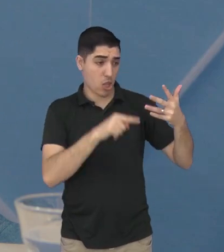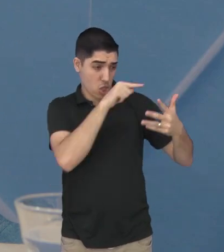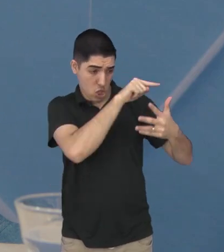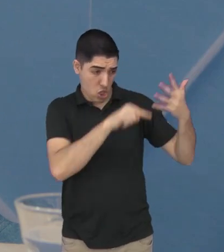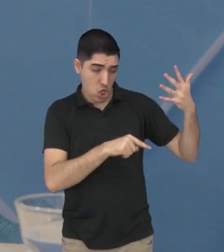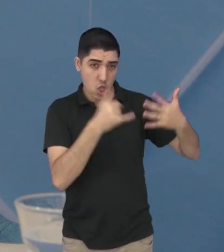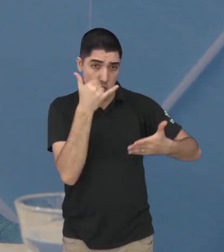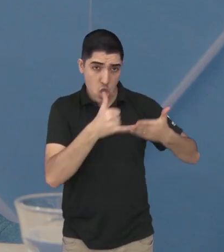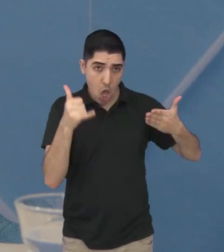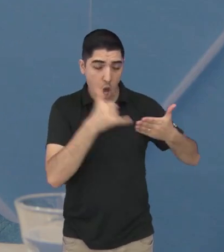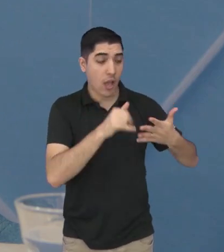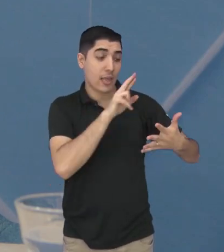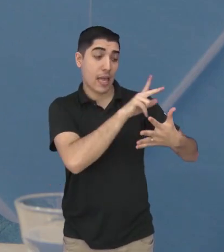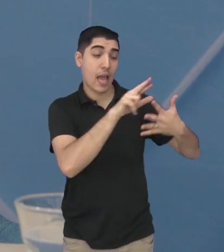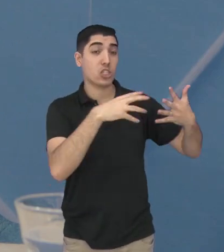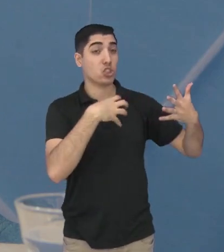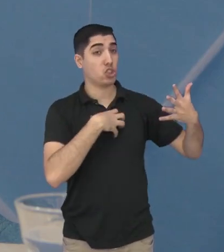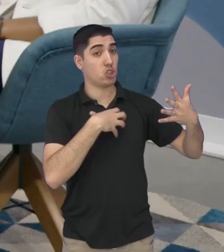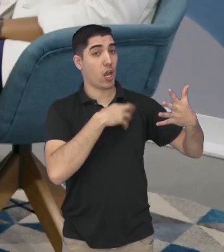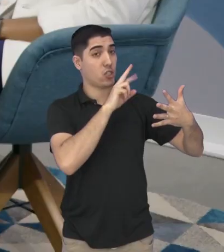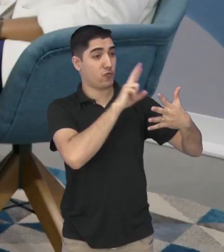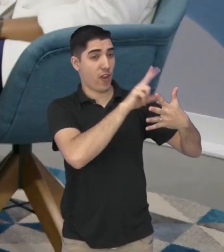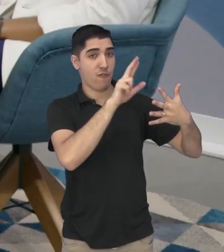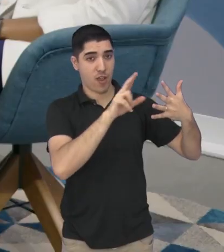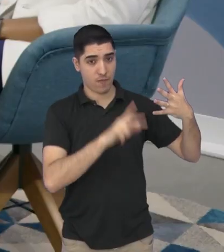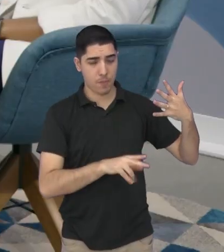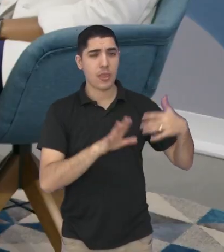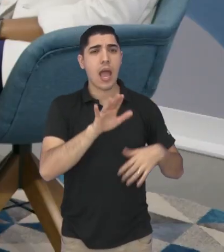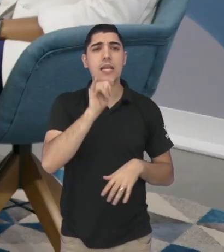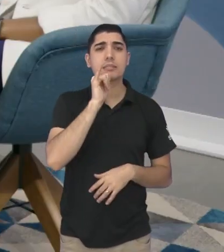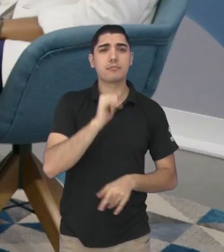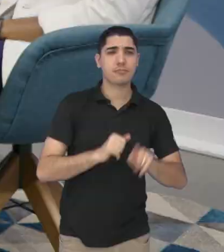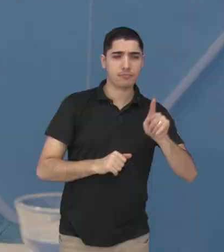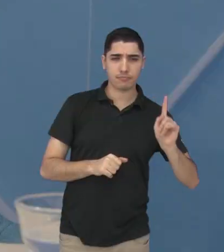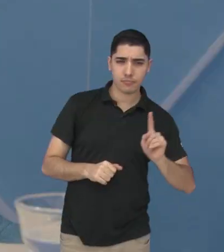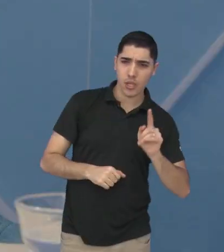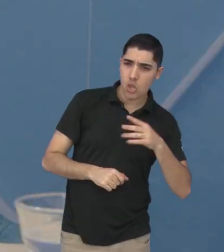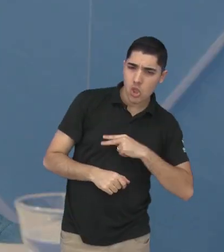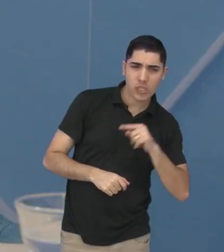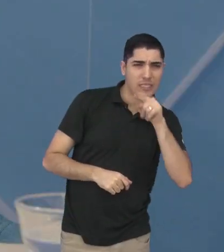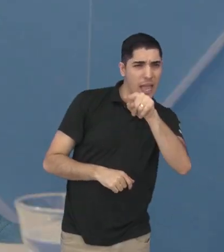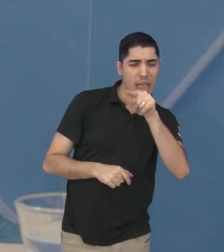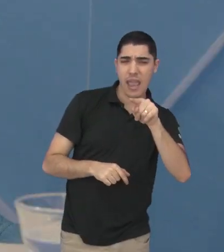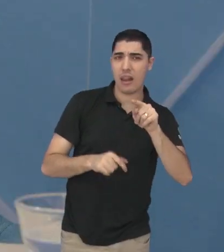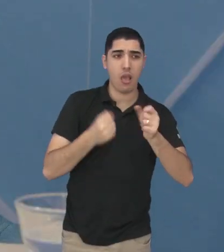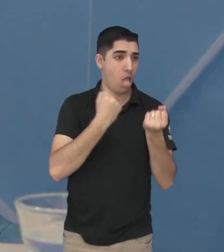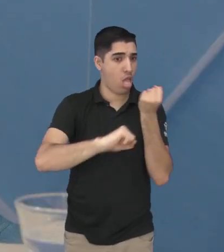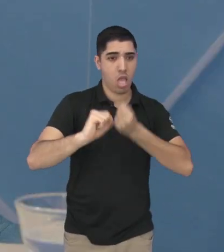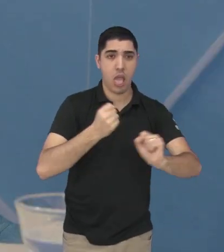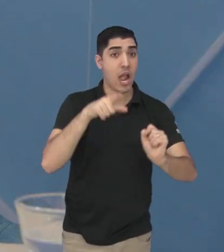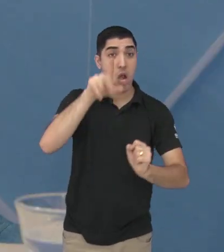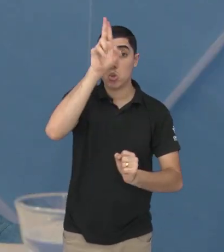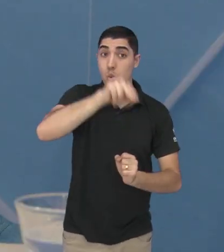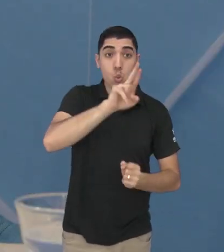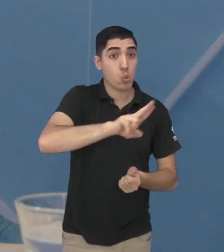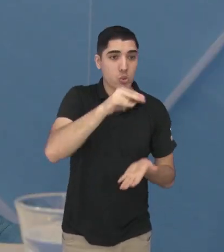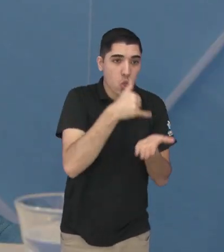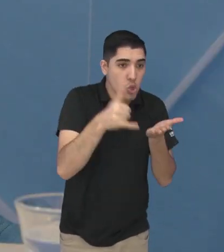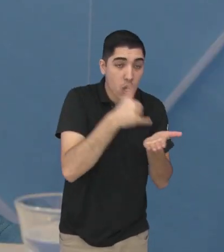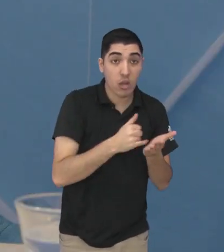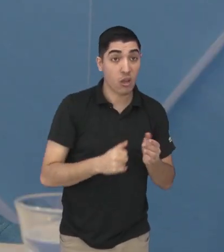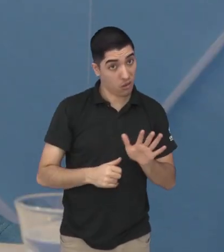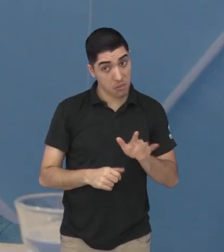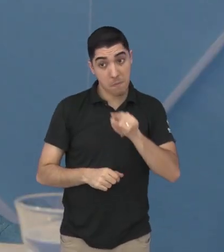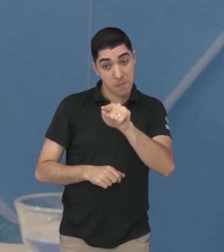droga que agem de várias formas. E aí até você brinca, você olha para a pessoa e fala, ela é muito agitada, ela jamais vai usar cocaína. Se for dependente, vai